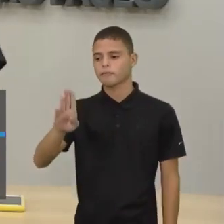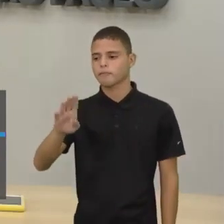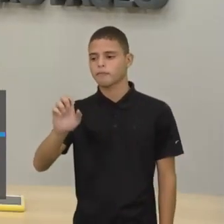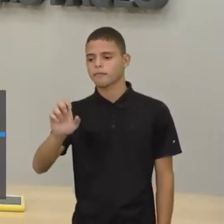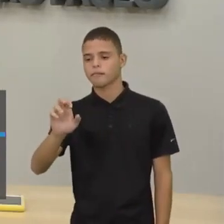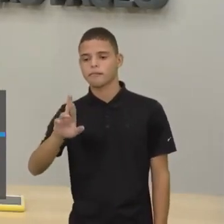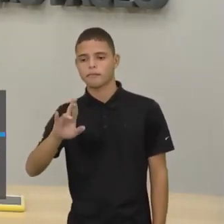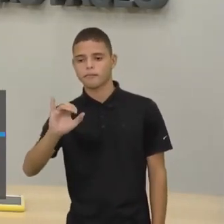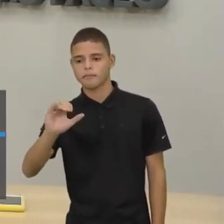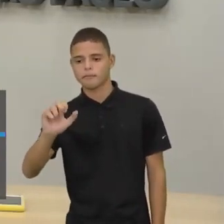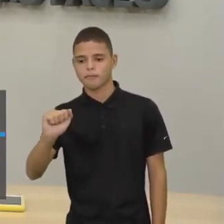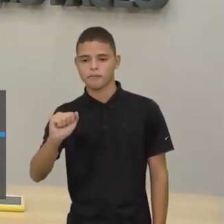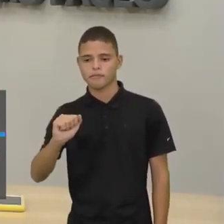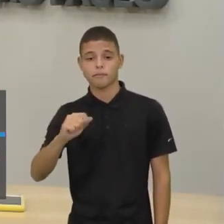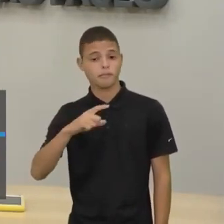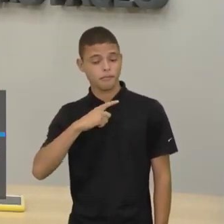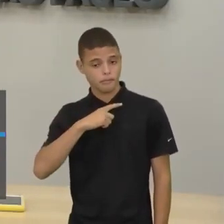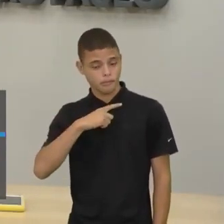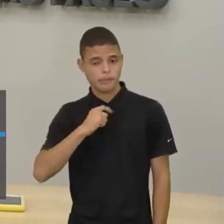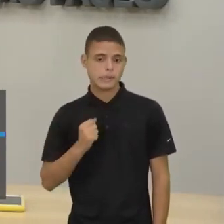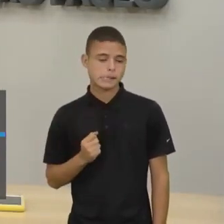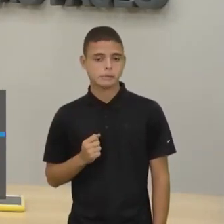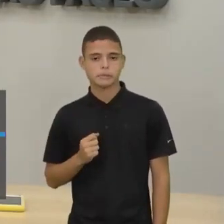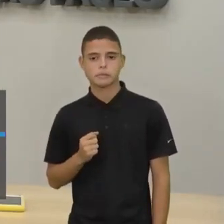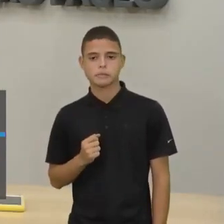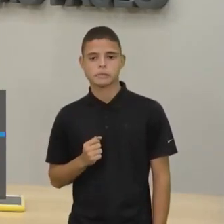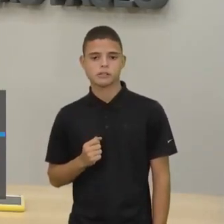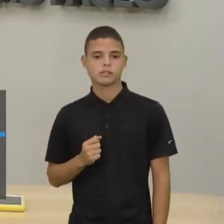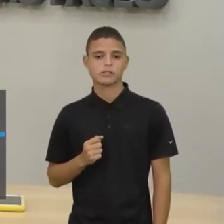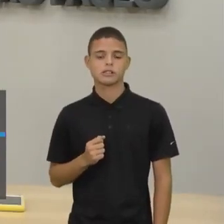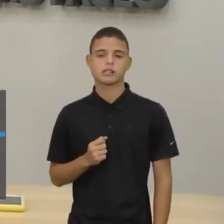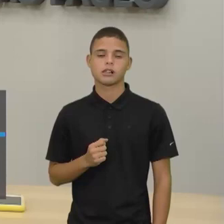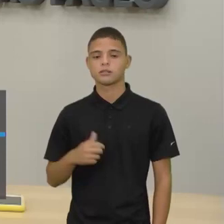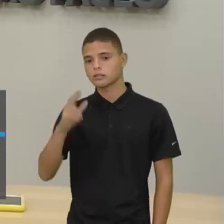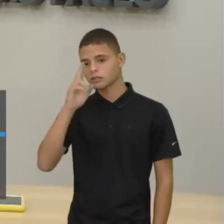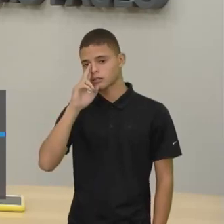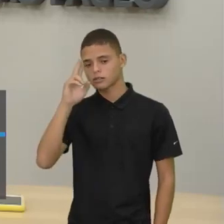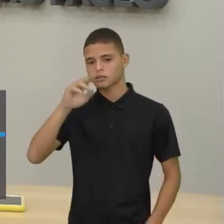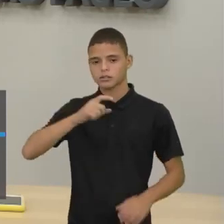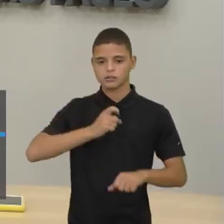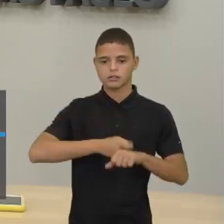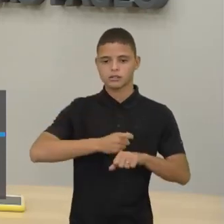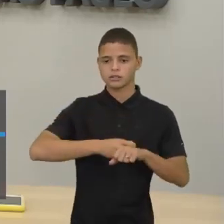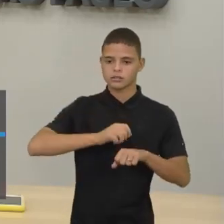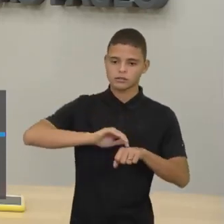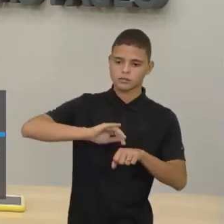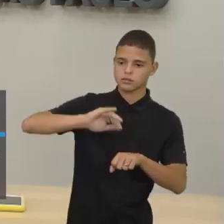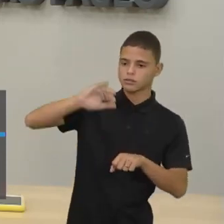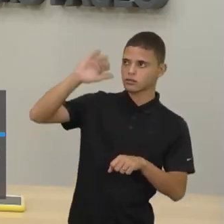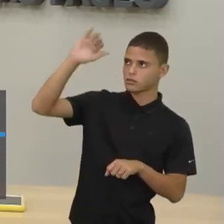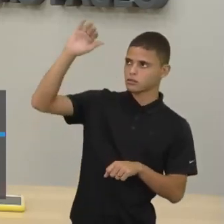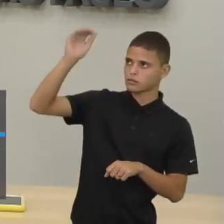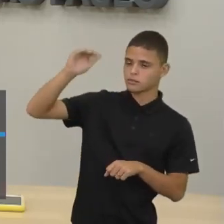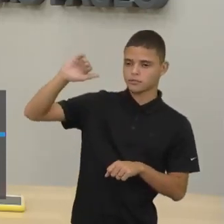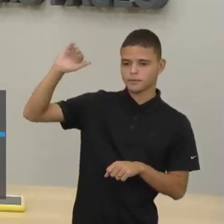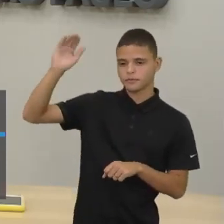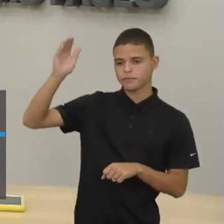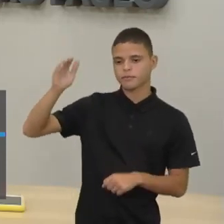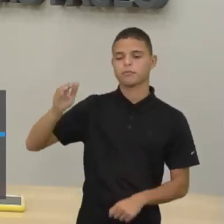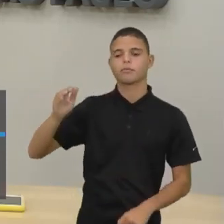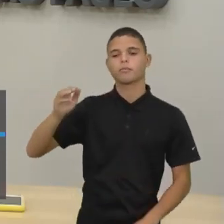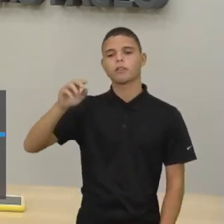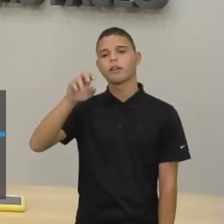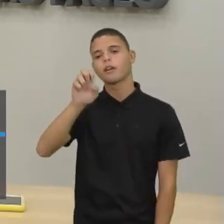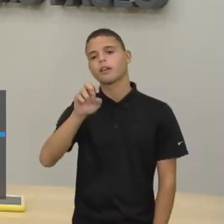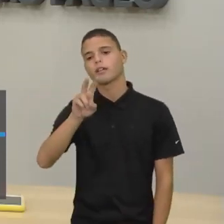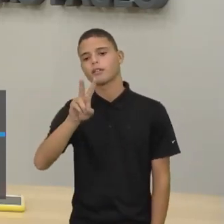no continente asiático. Tem a maior região, né, de elevação, que é o Monte Everest, lá no Himalaia, e tem a